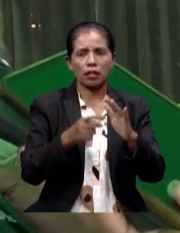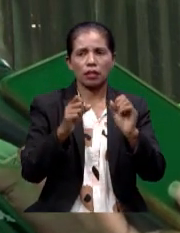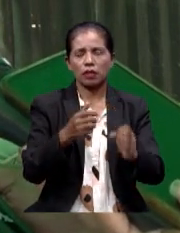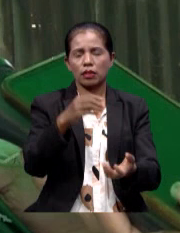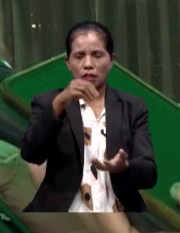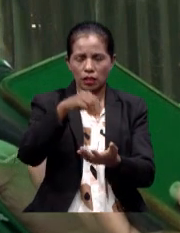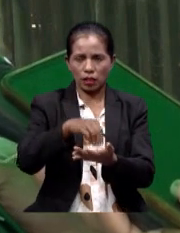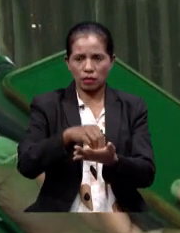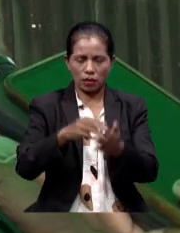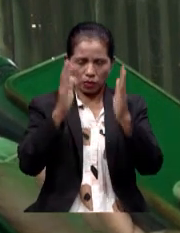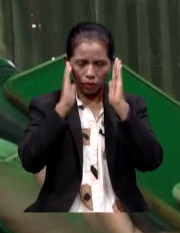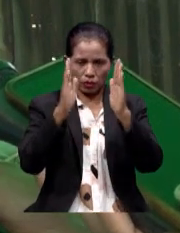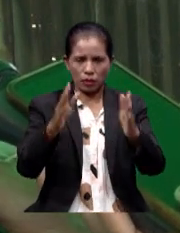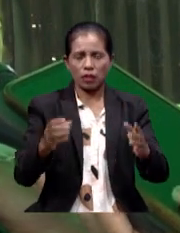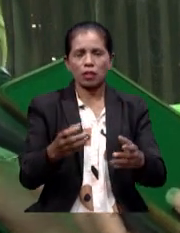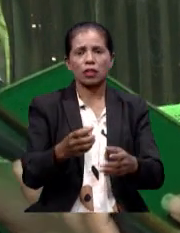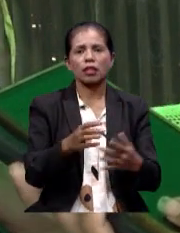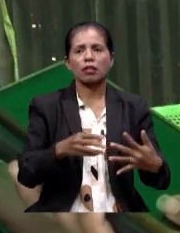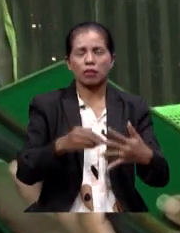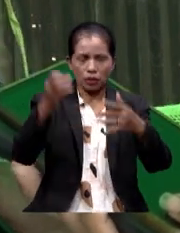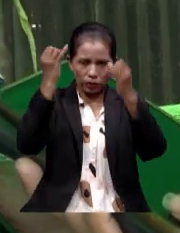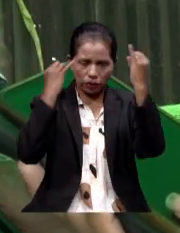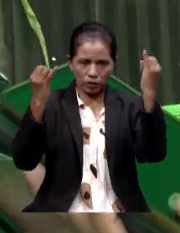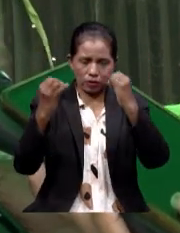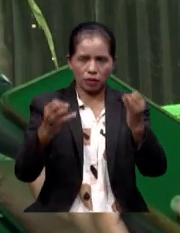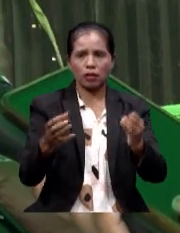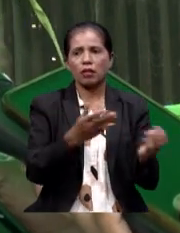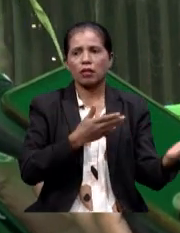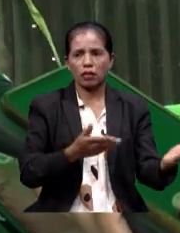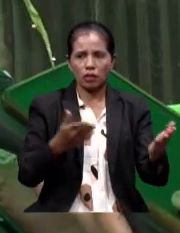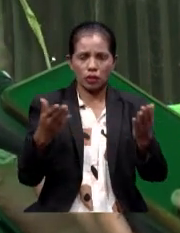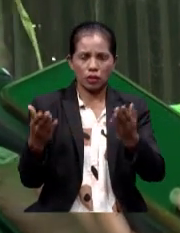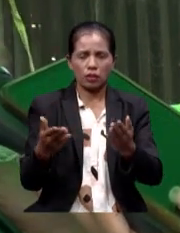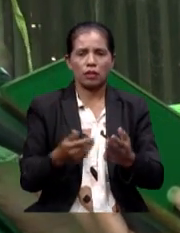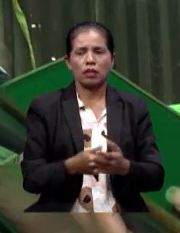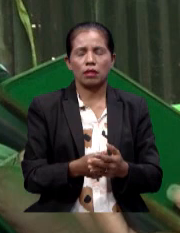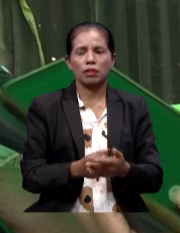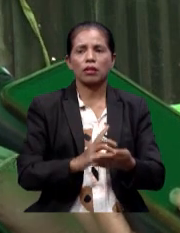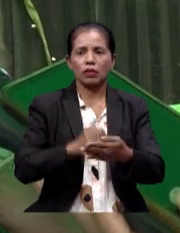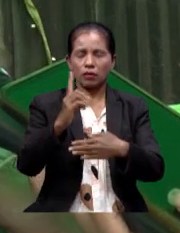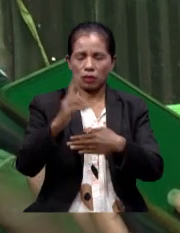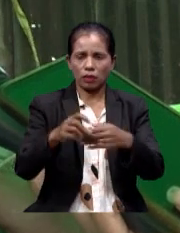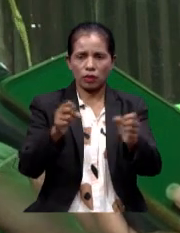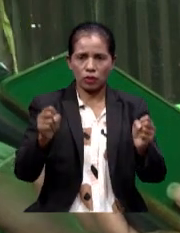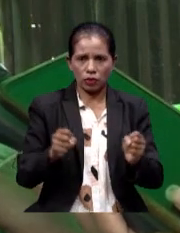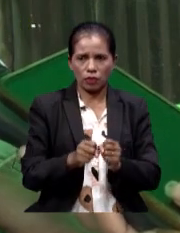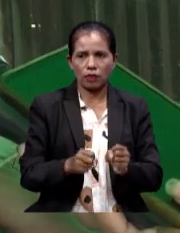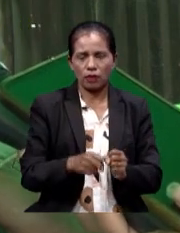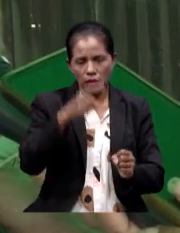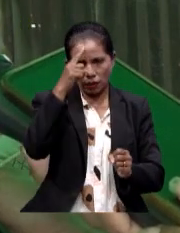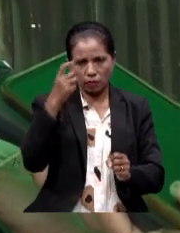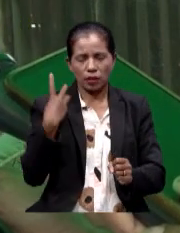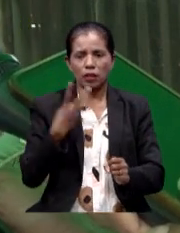tal atenção, leliu ba informação, né, bem, orienta ba ia desenvolvimento suco tamba e tudo